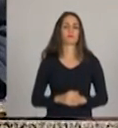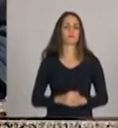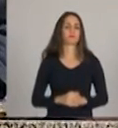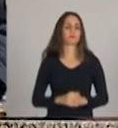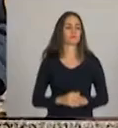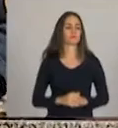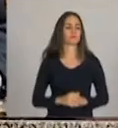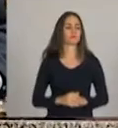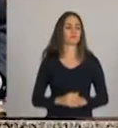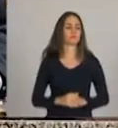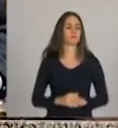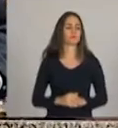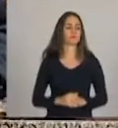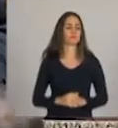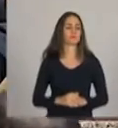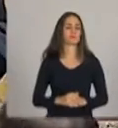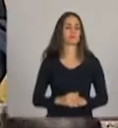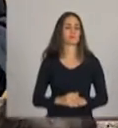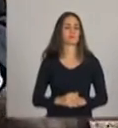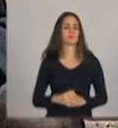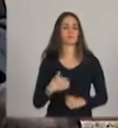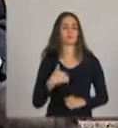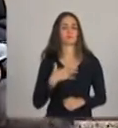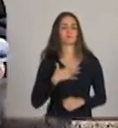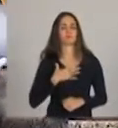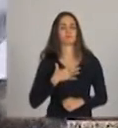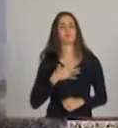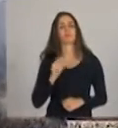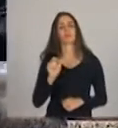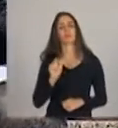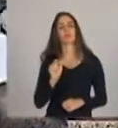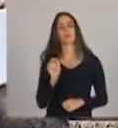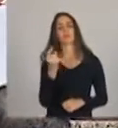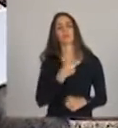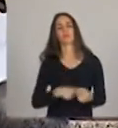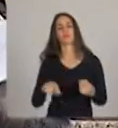Eu gostaria, então, de retornar